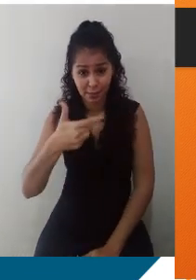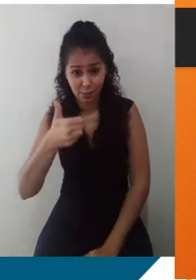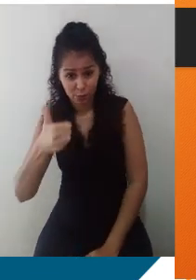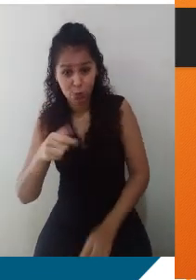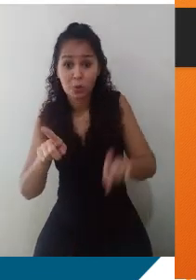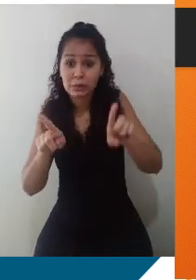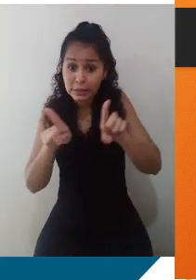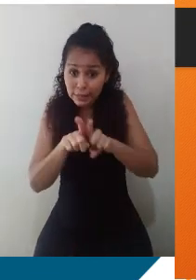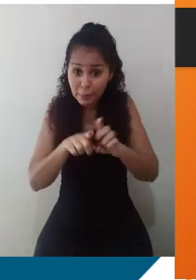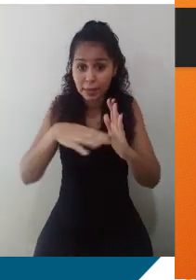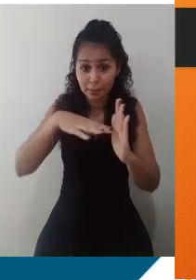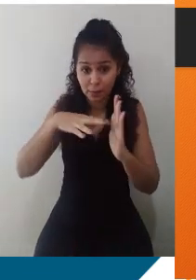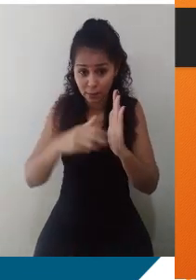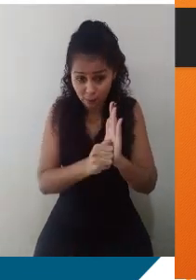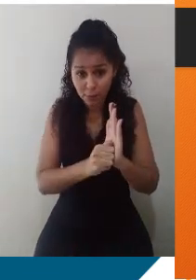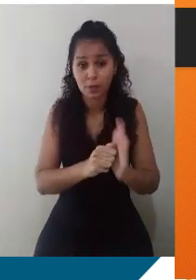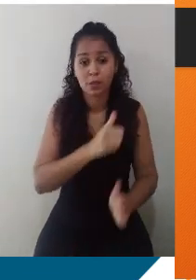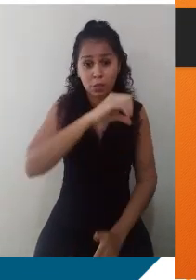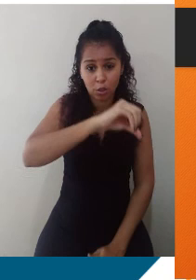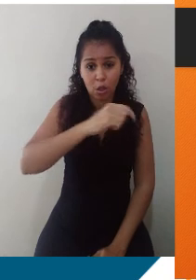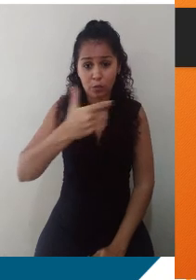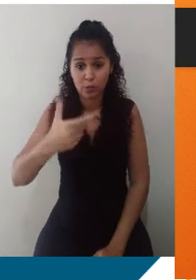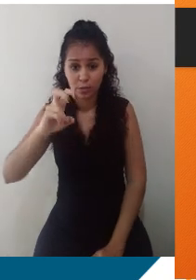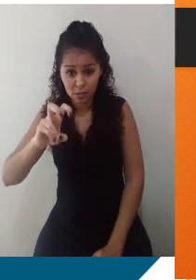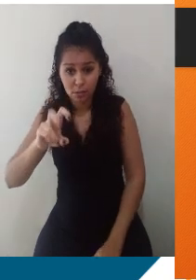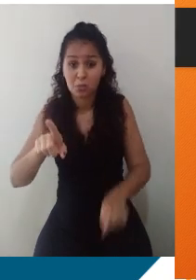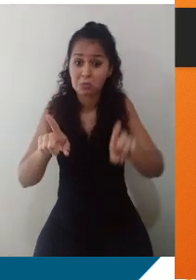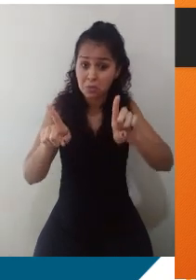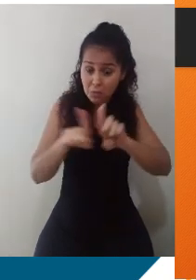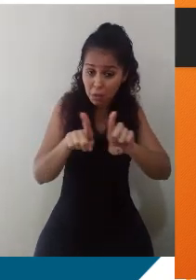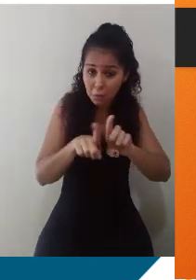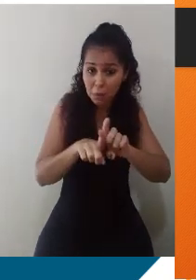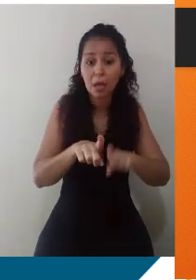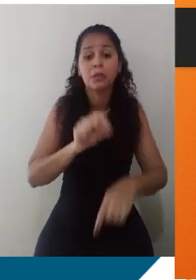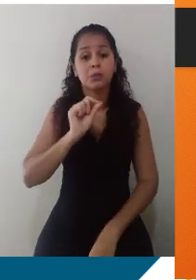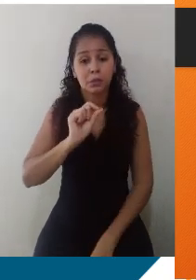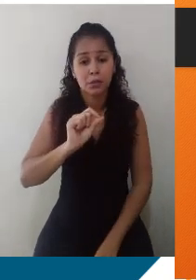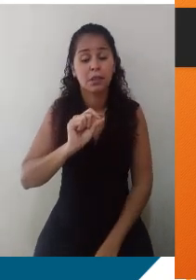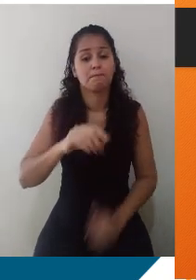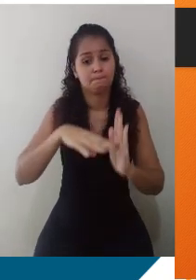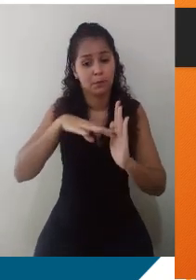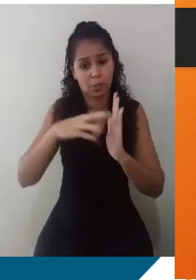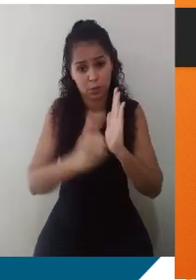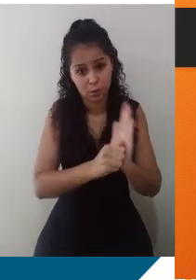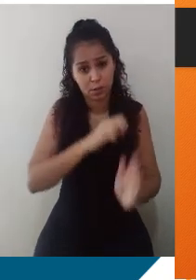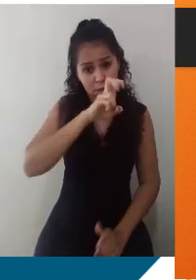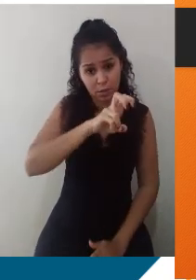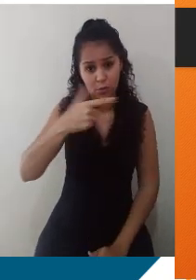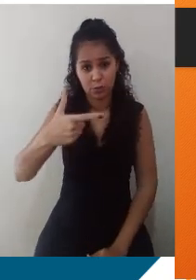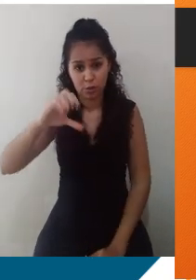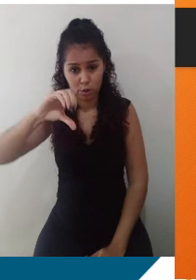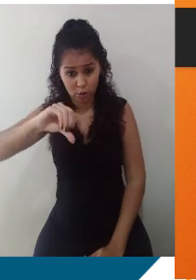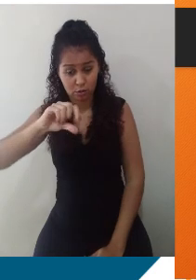21 e também é a média aritmética do par 9 com 25, da mesma forma que é a média aritmética de 5 com